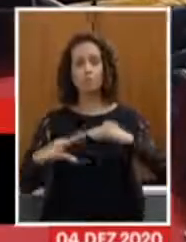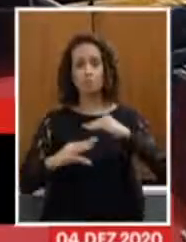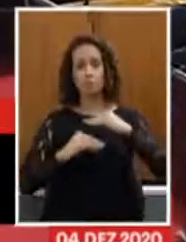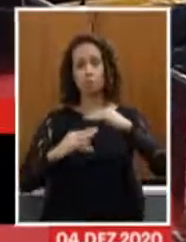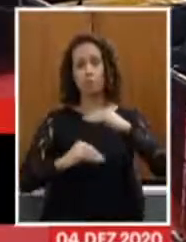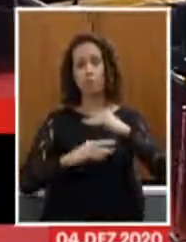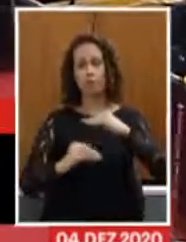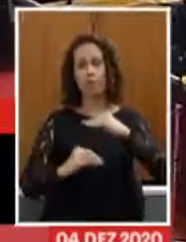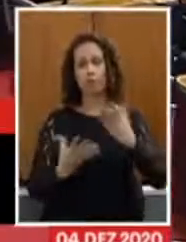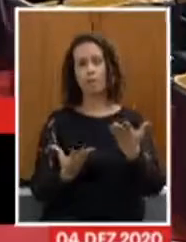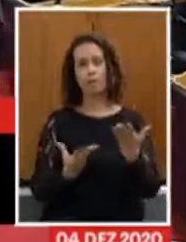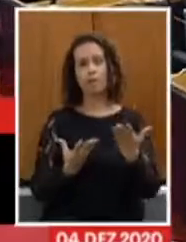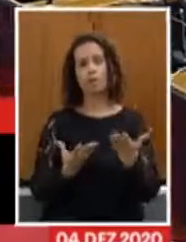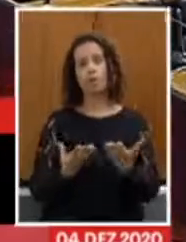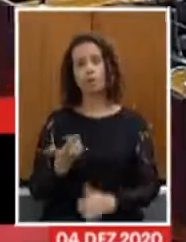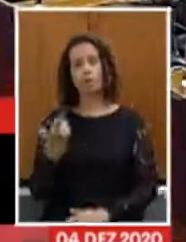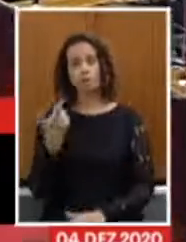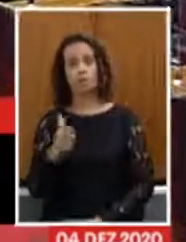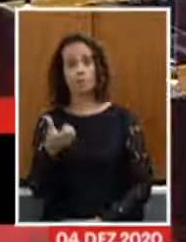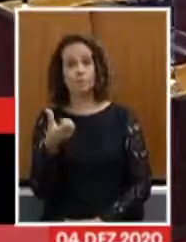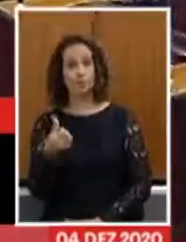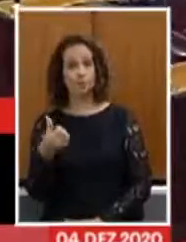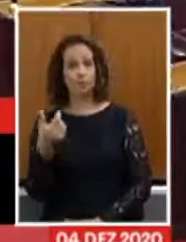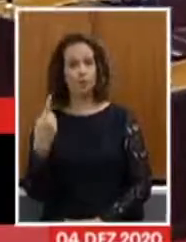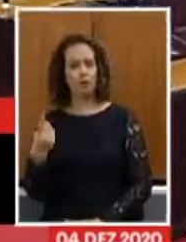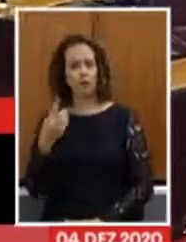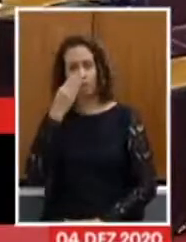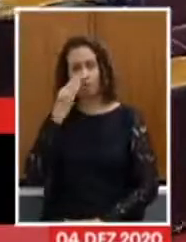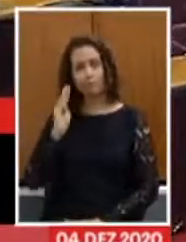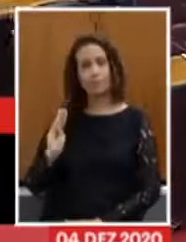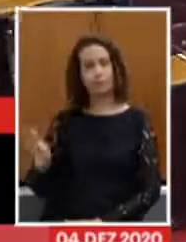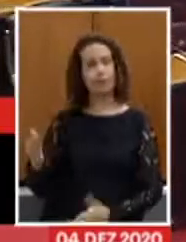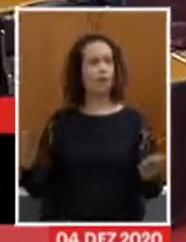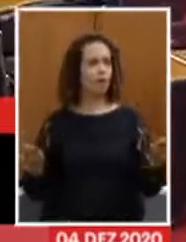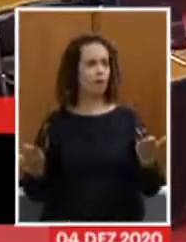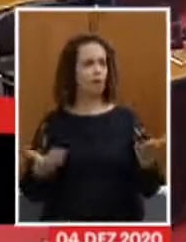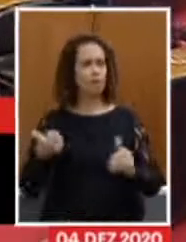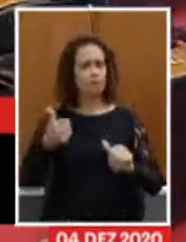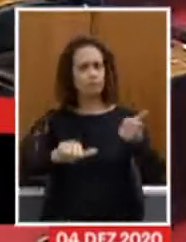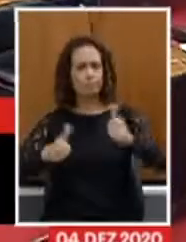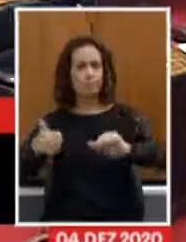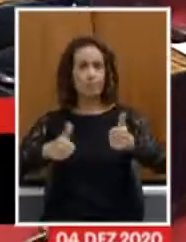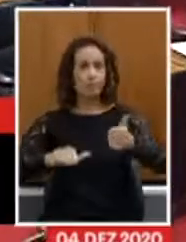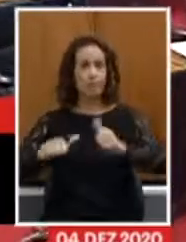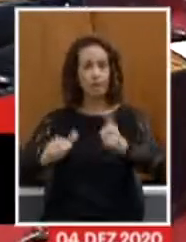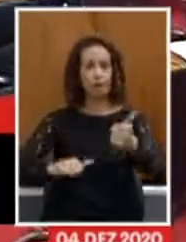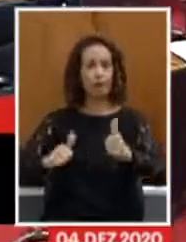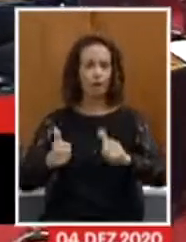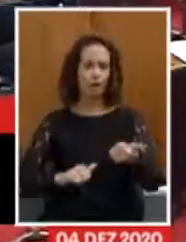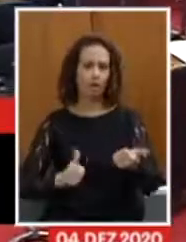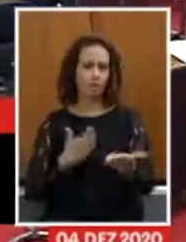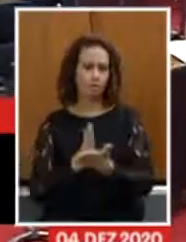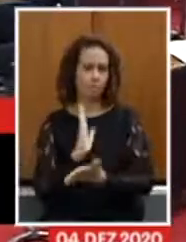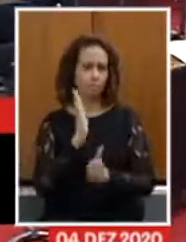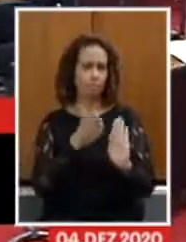e a rejeição de outras 61. Agora estão sendo avaliadas, então, as que têm parecer pela